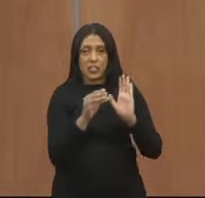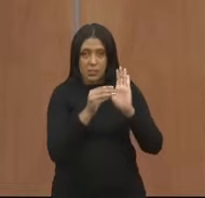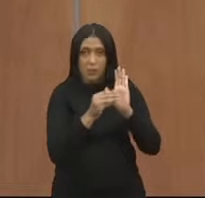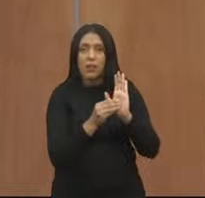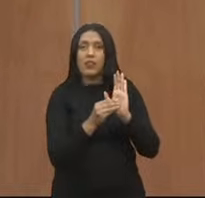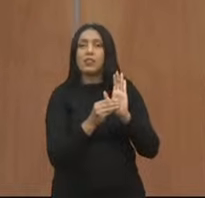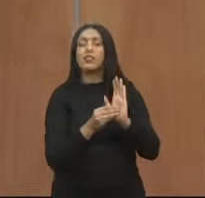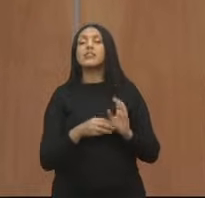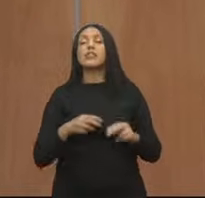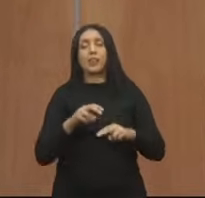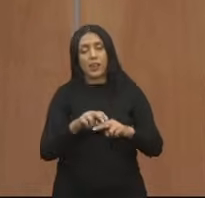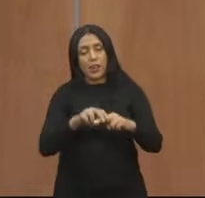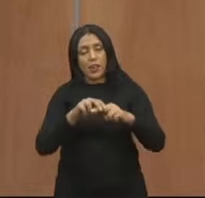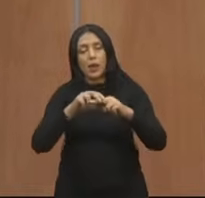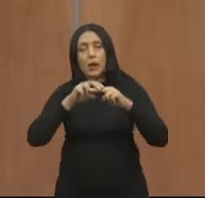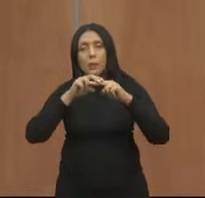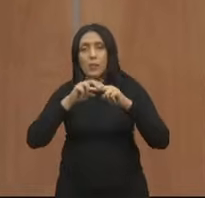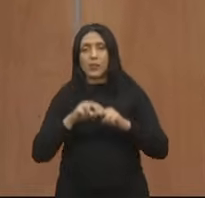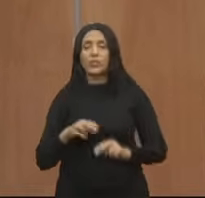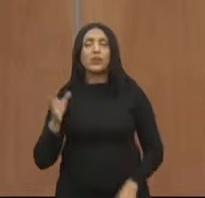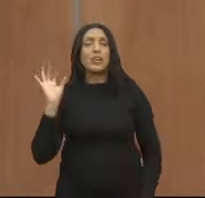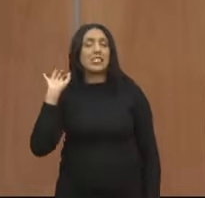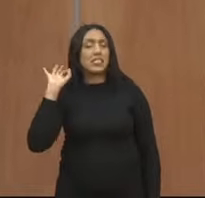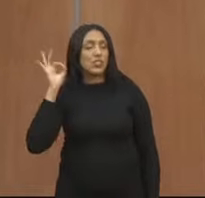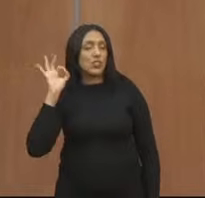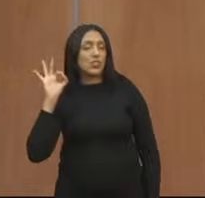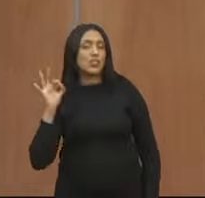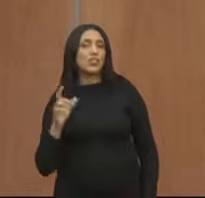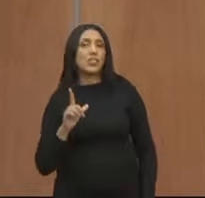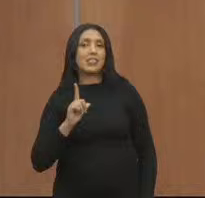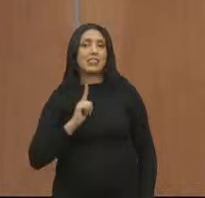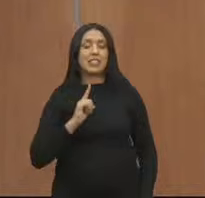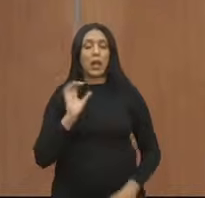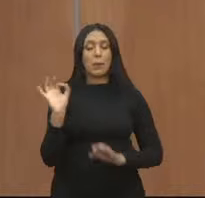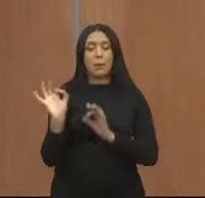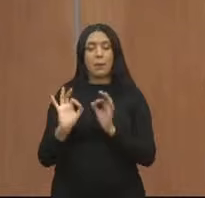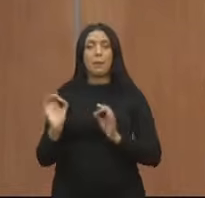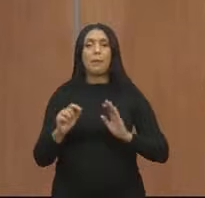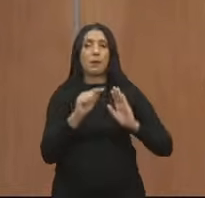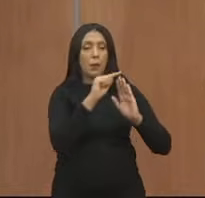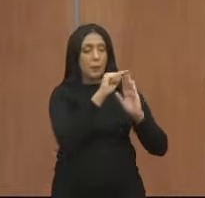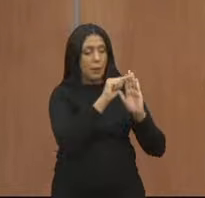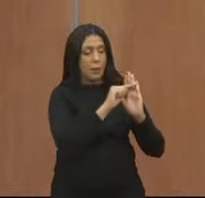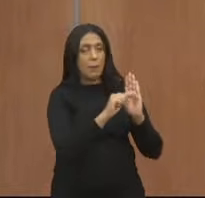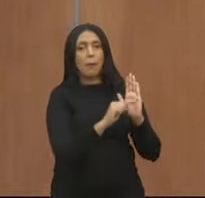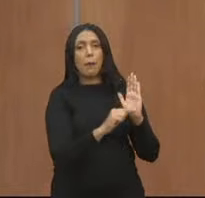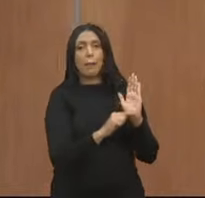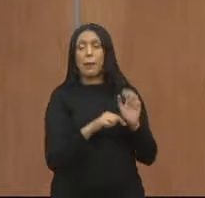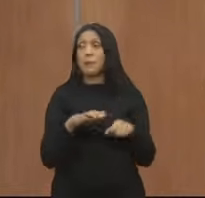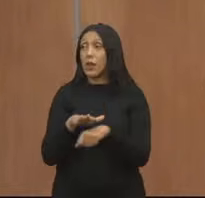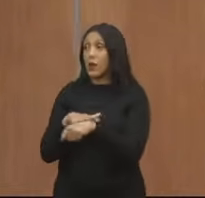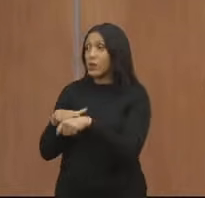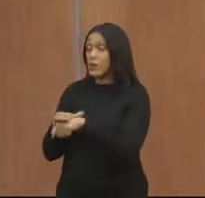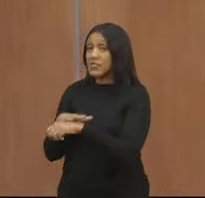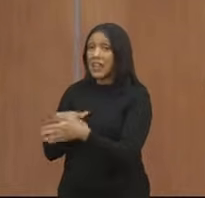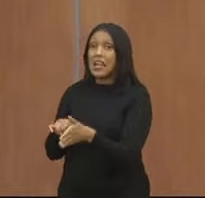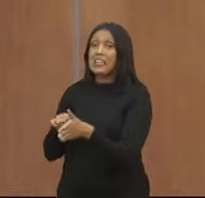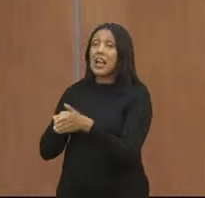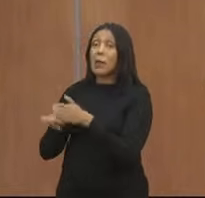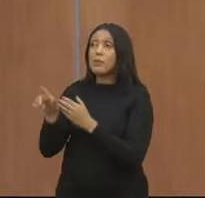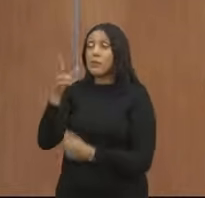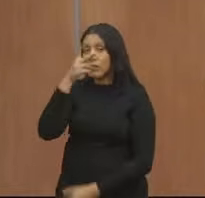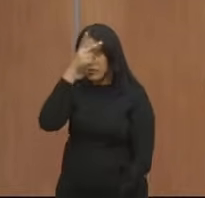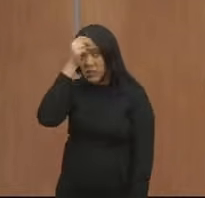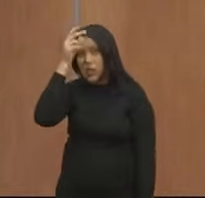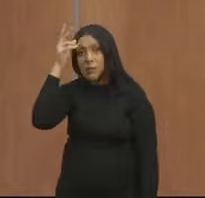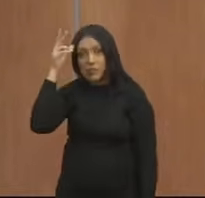isso. A gente conversou então com o nosso governo, conversamos com, né, a prefeitura para poder verificar as